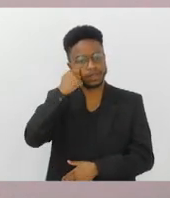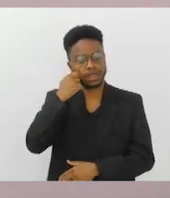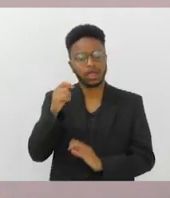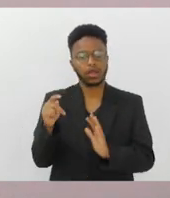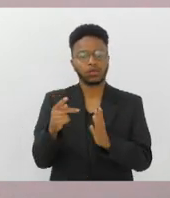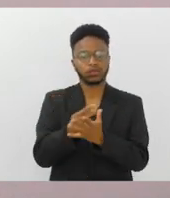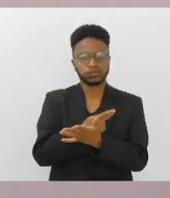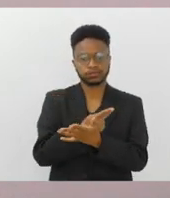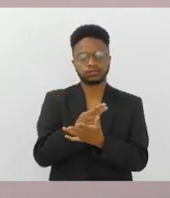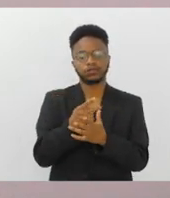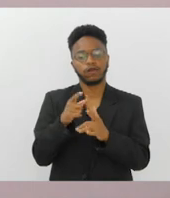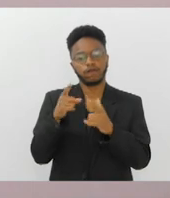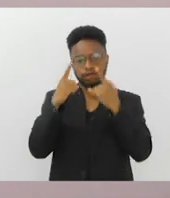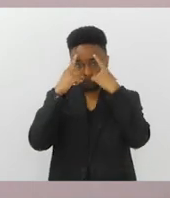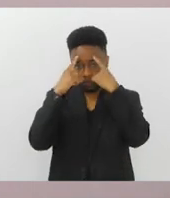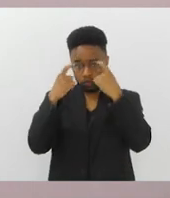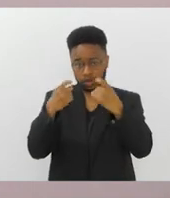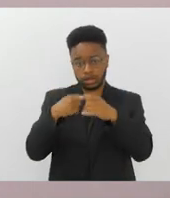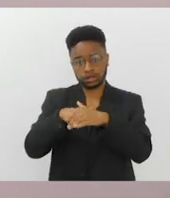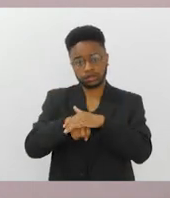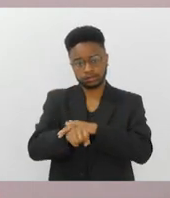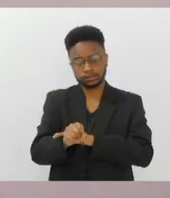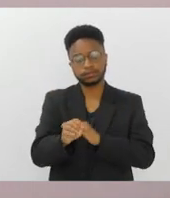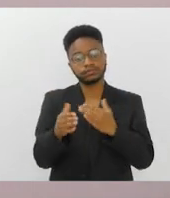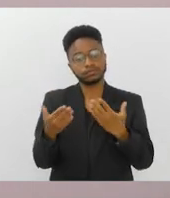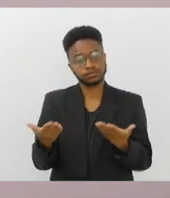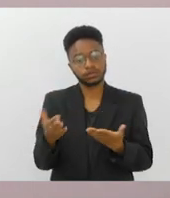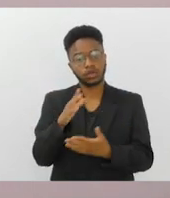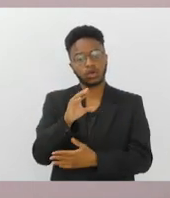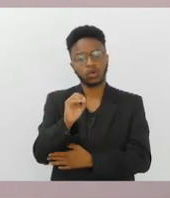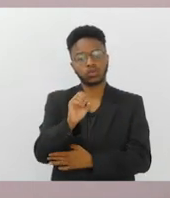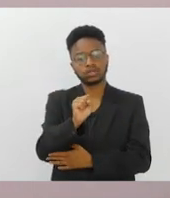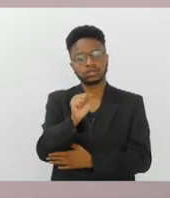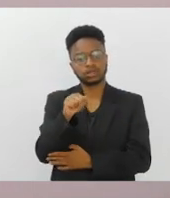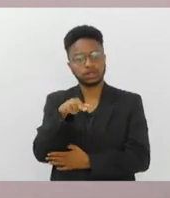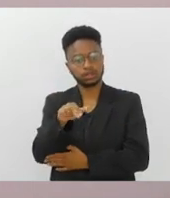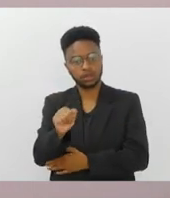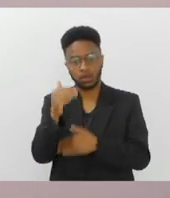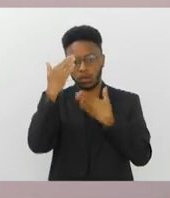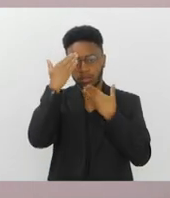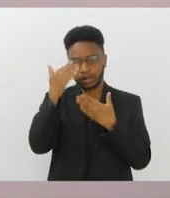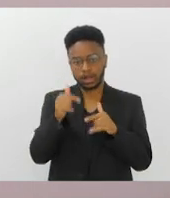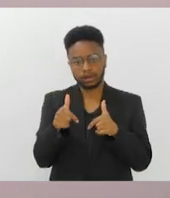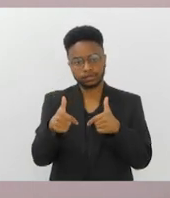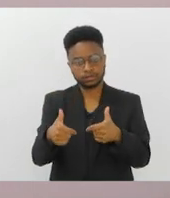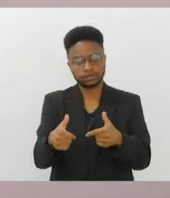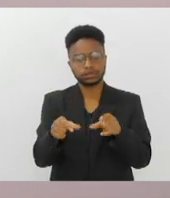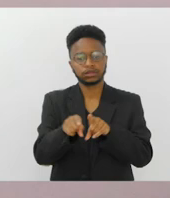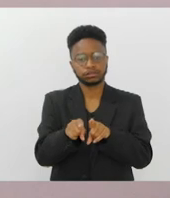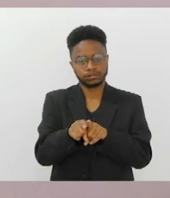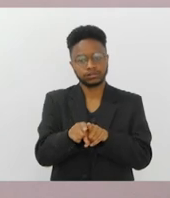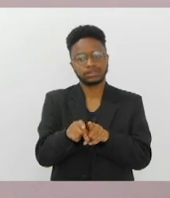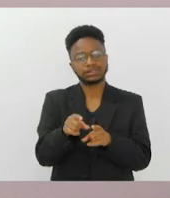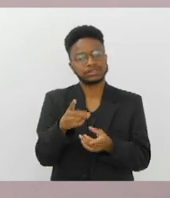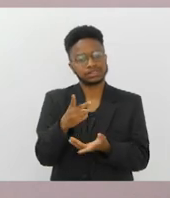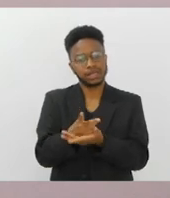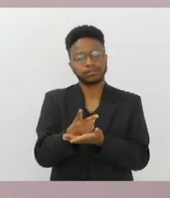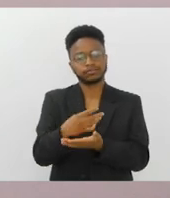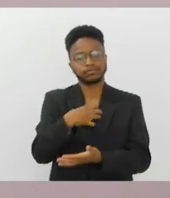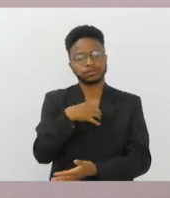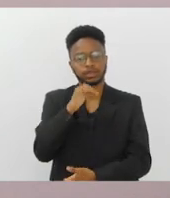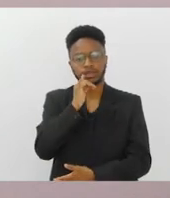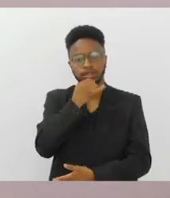de violência obstétrica. Então, Rosana, muito obrigada pela sua atuação e presteza sempre aqui